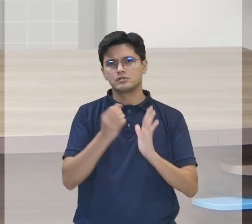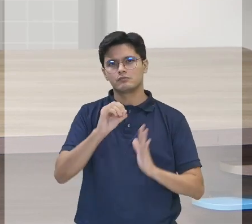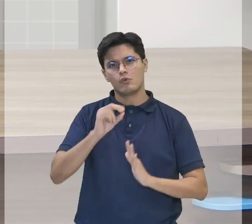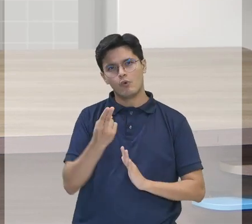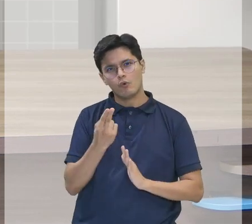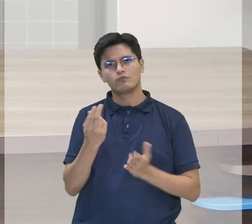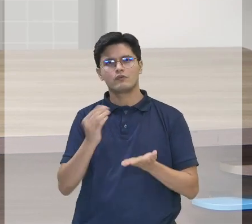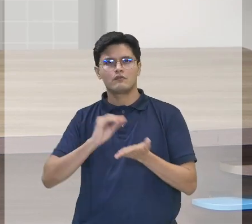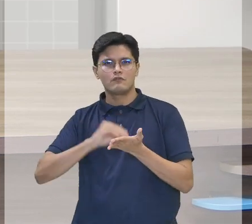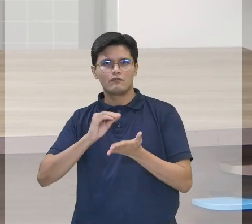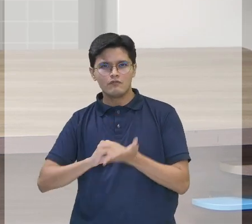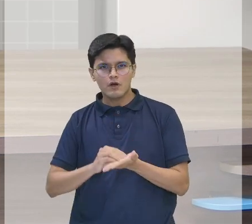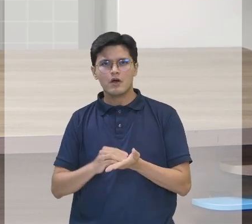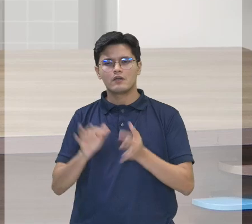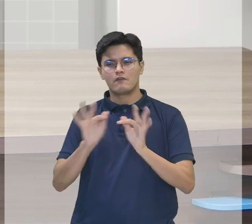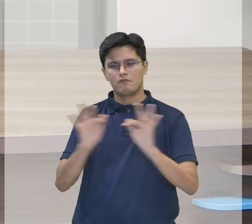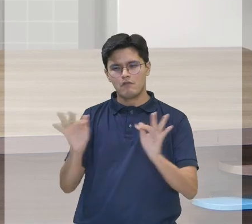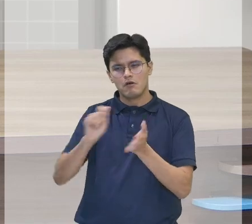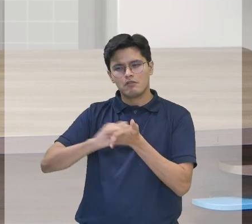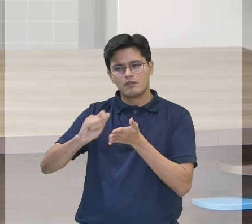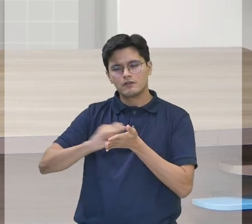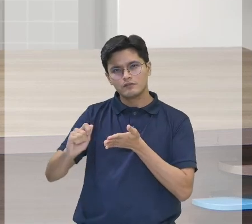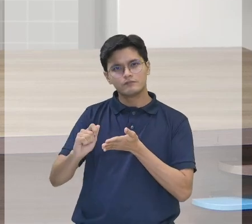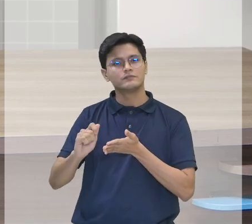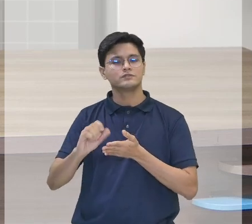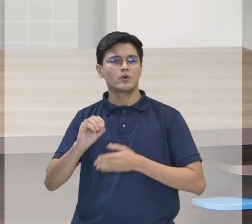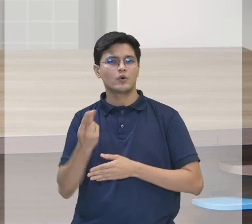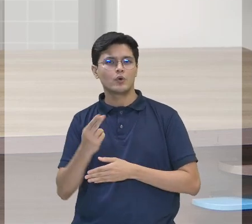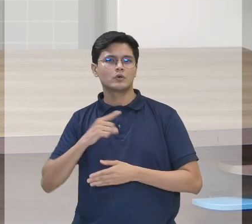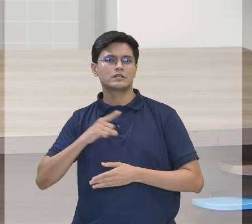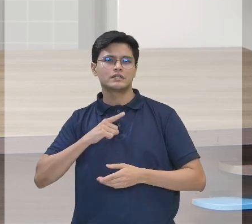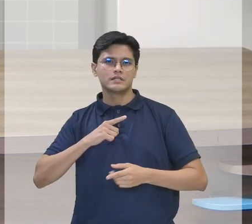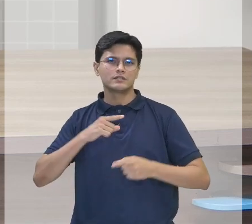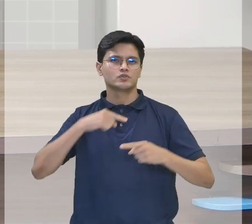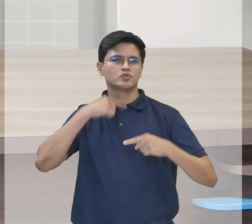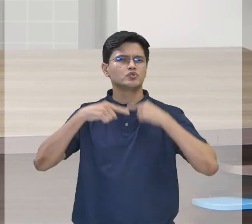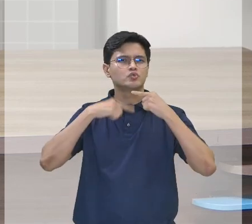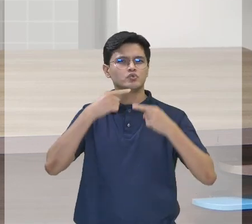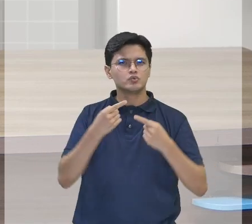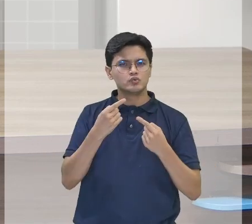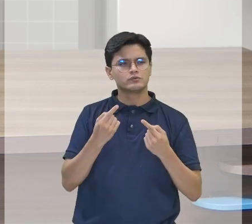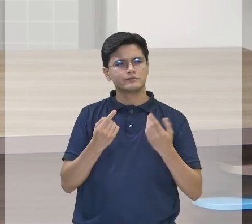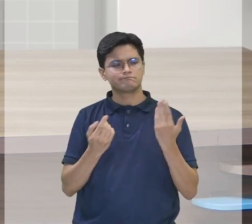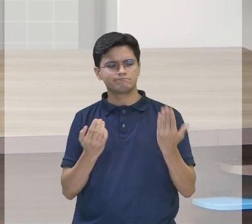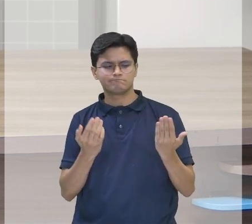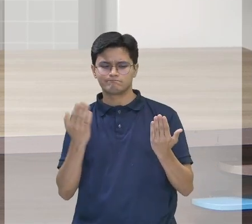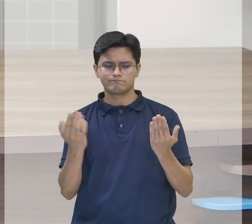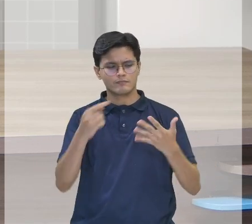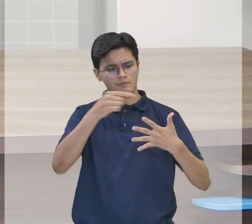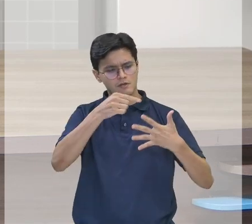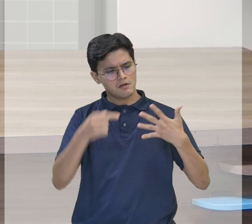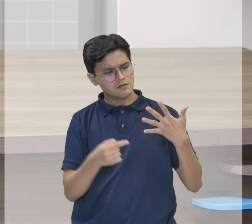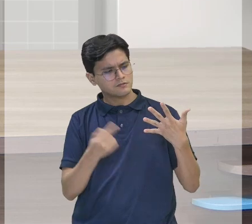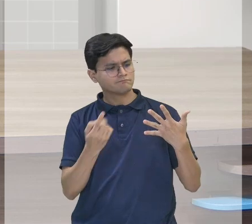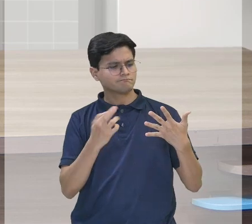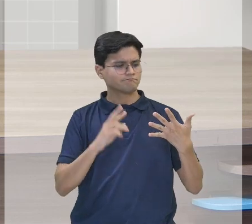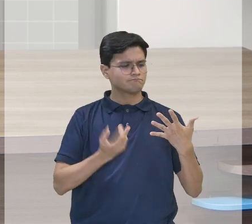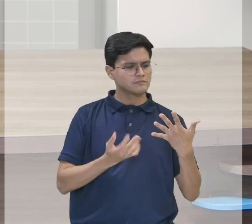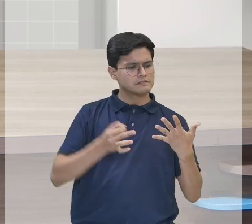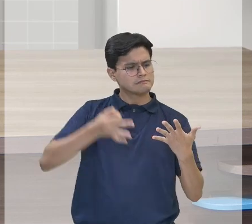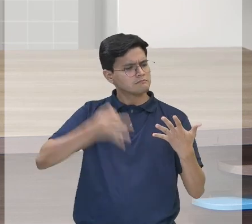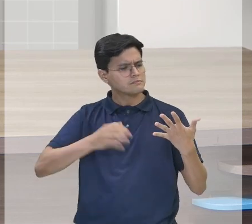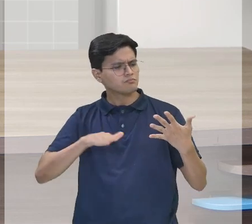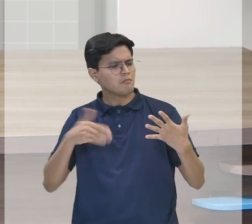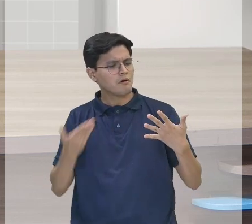então, ele ficou na dúvida entre uma alternativa e outra, quando a questão é de múltipla escolha. Nos momentos de